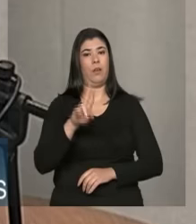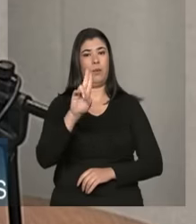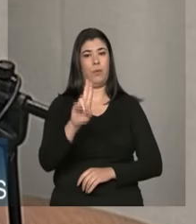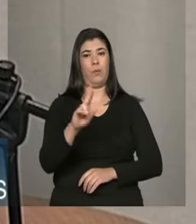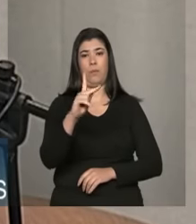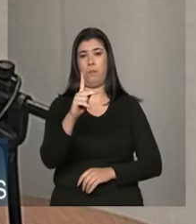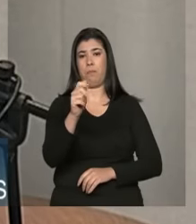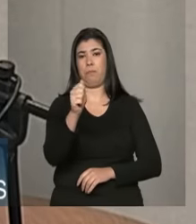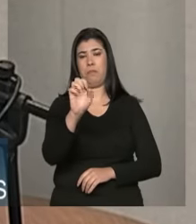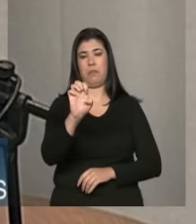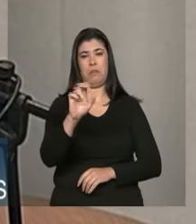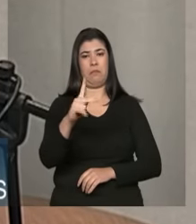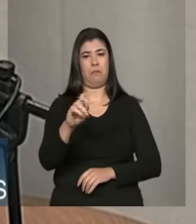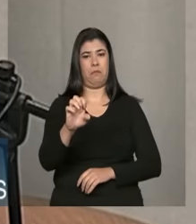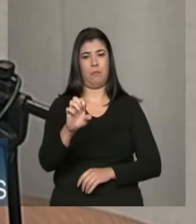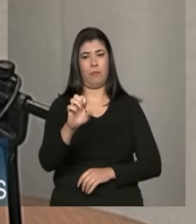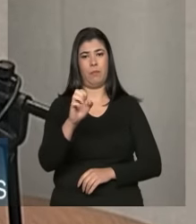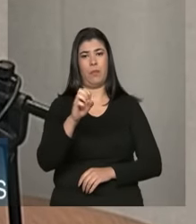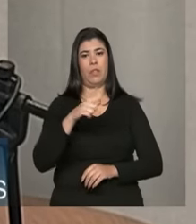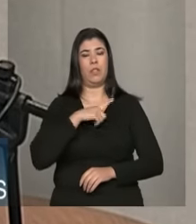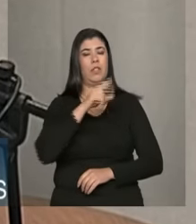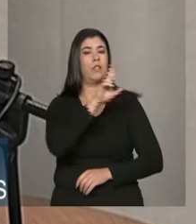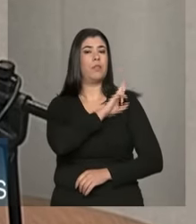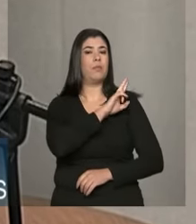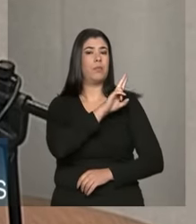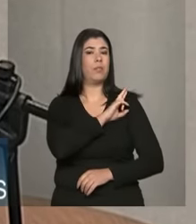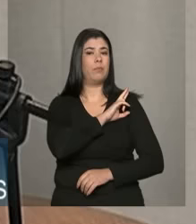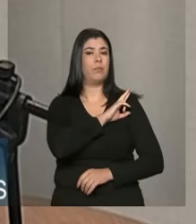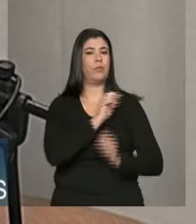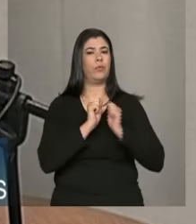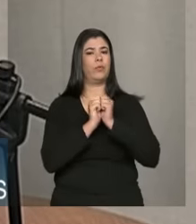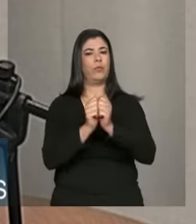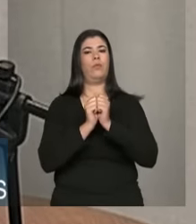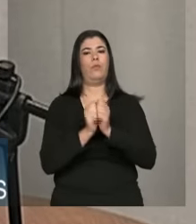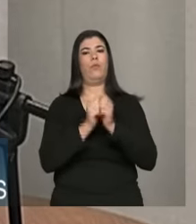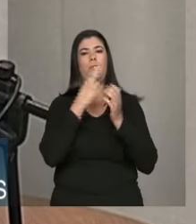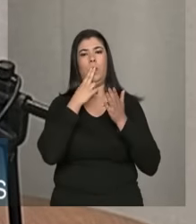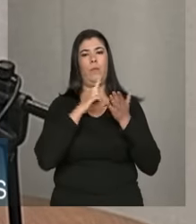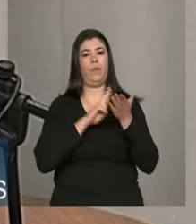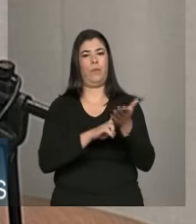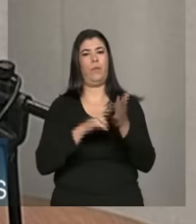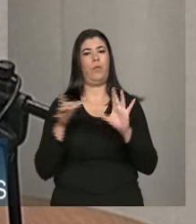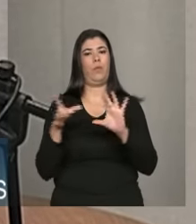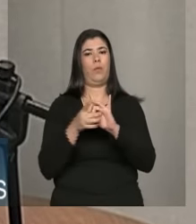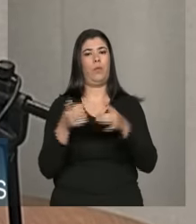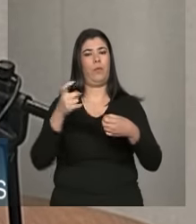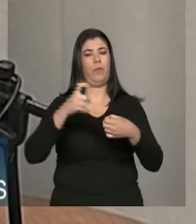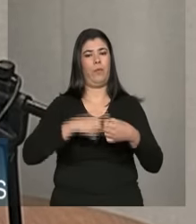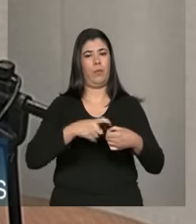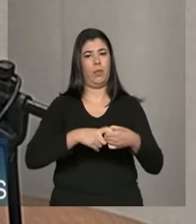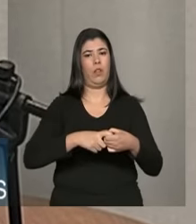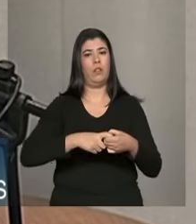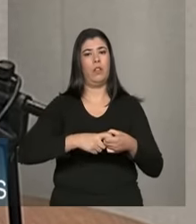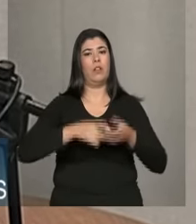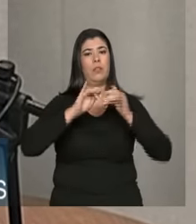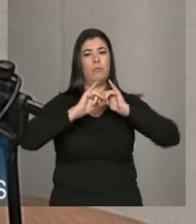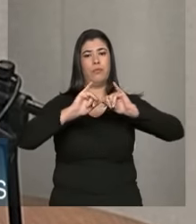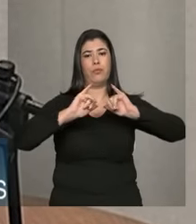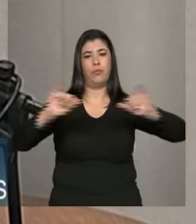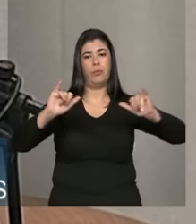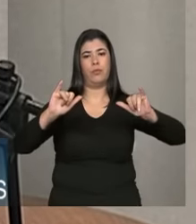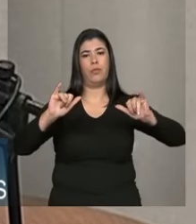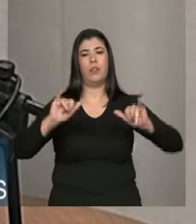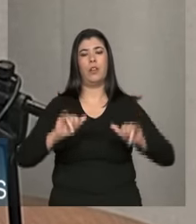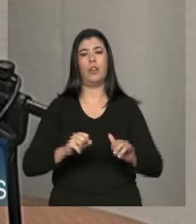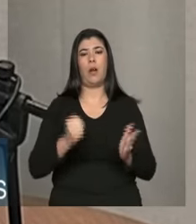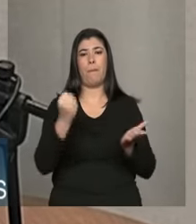com a missão dos Correios a ela vinculados e que orienta a emissão de Selos postais sobre assuntos de